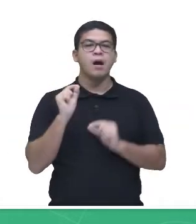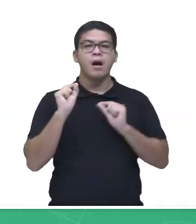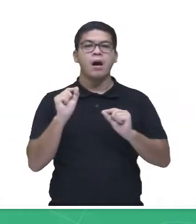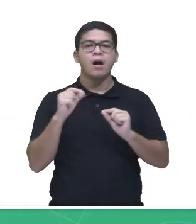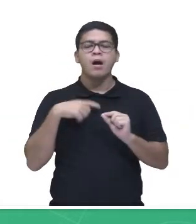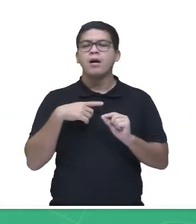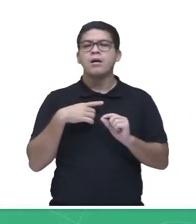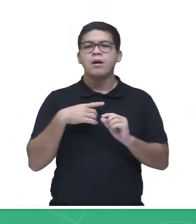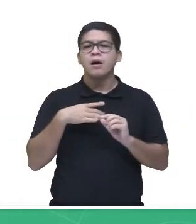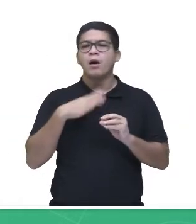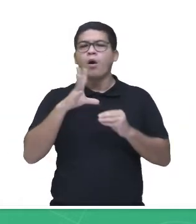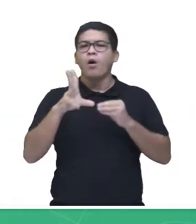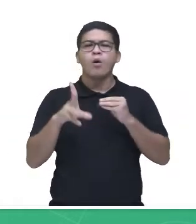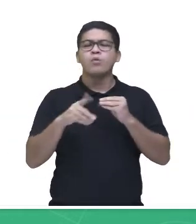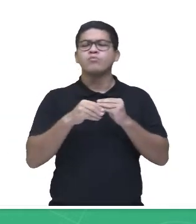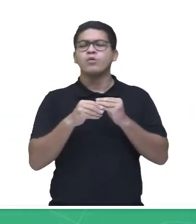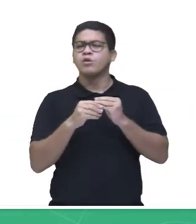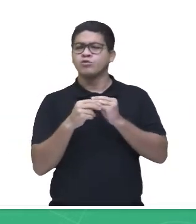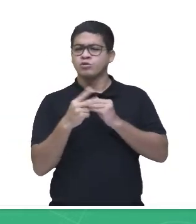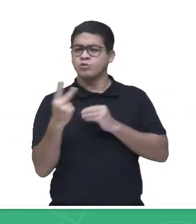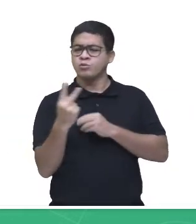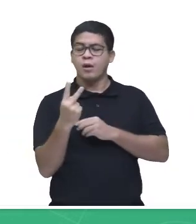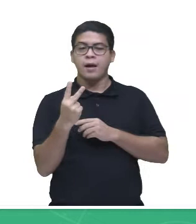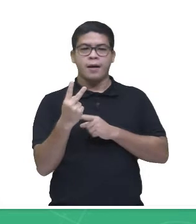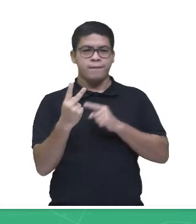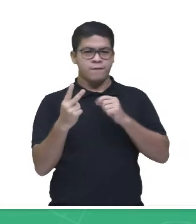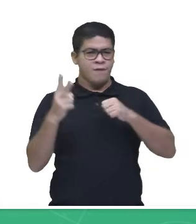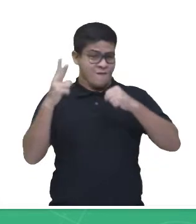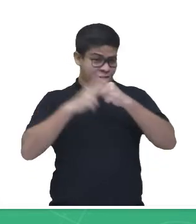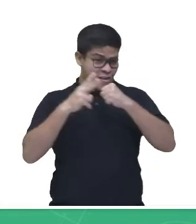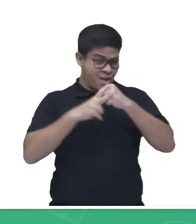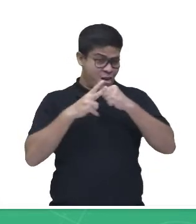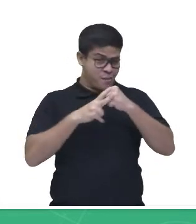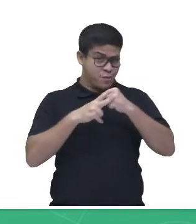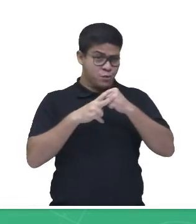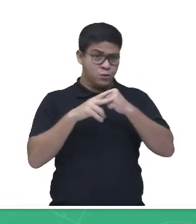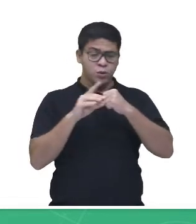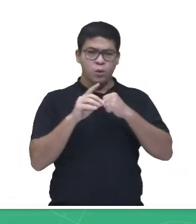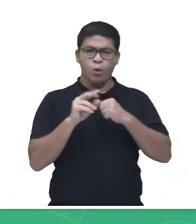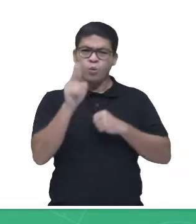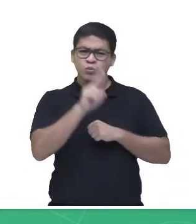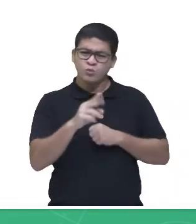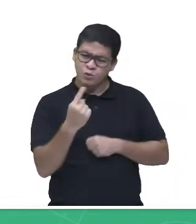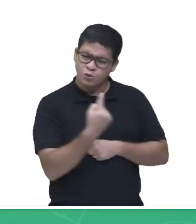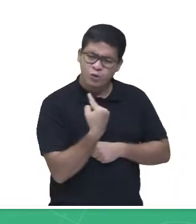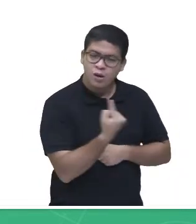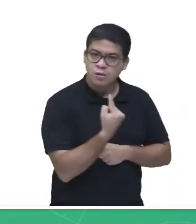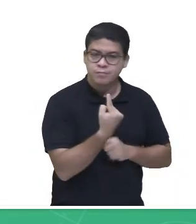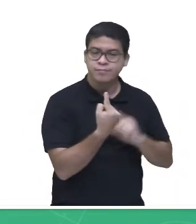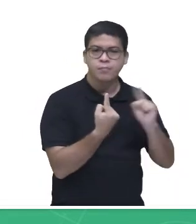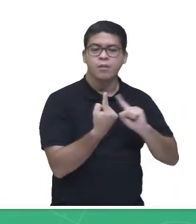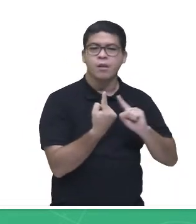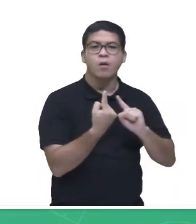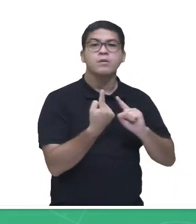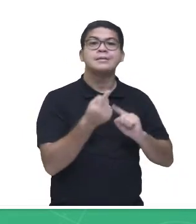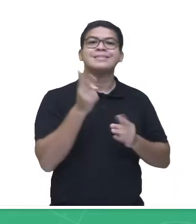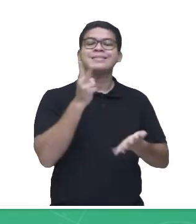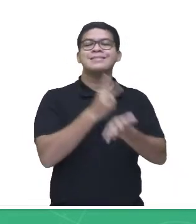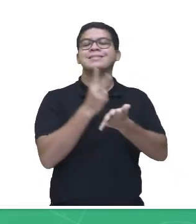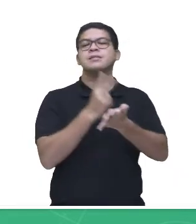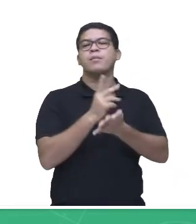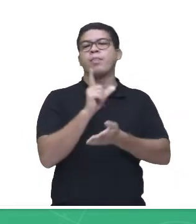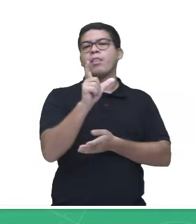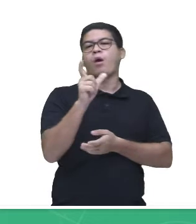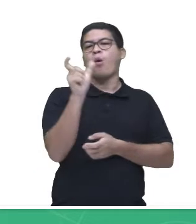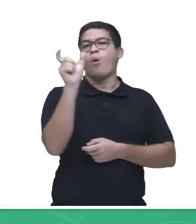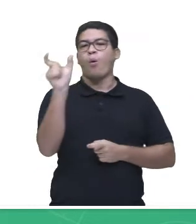não aparece sozinho, ele aparece com um auxiliar. Nos dois exemplos, a gente já viu esse